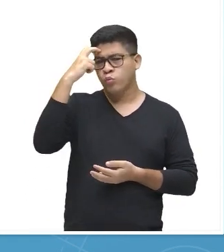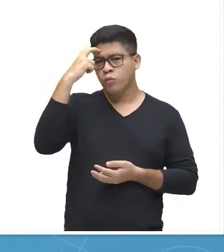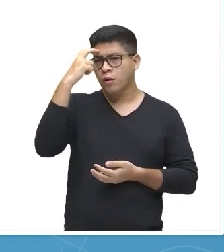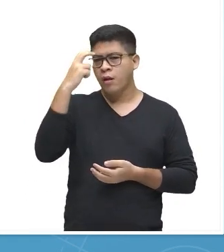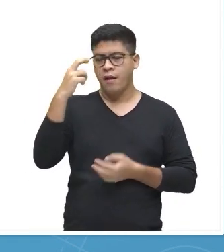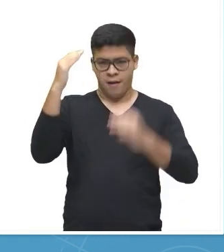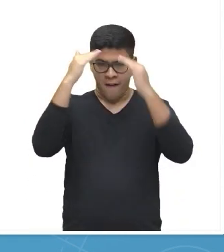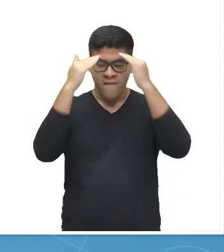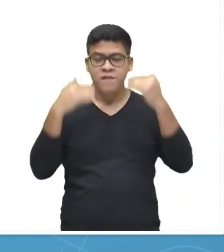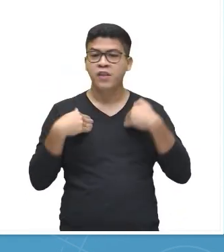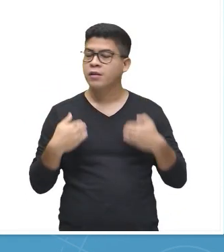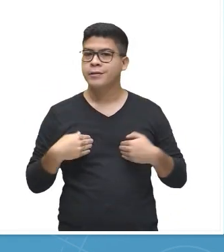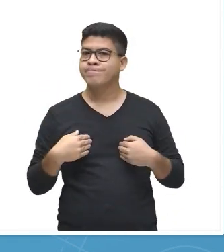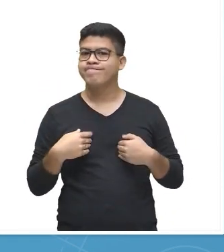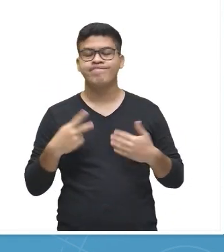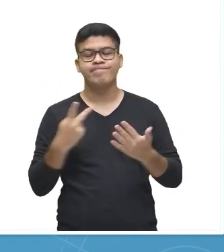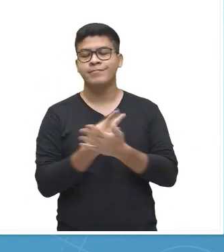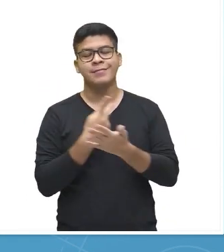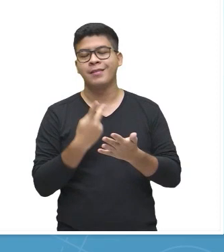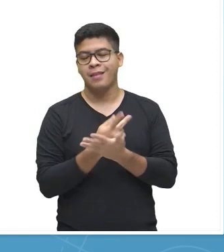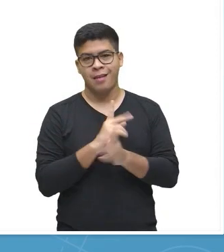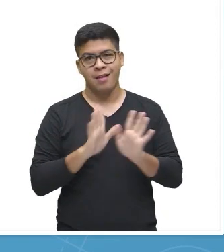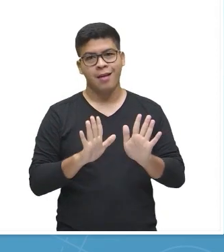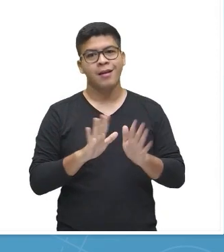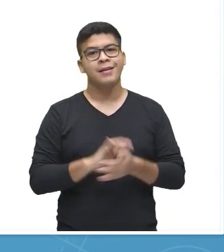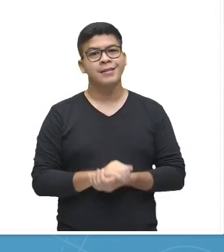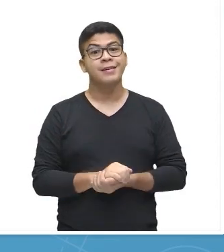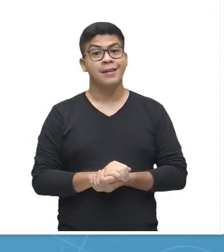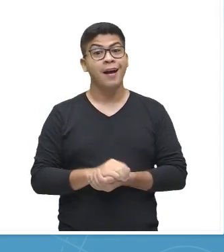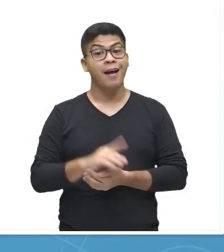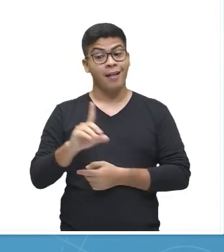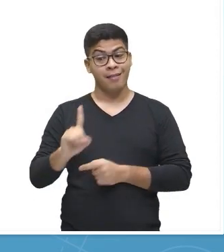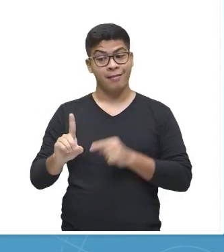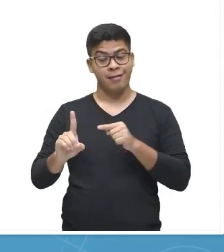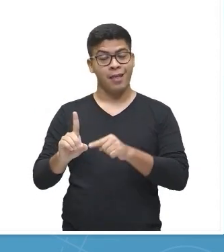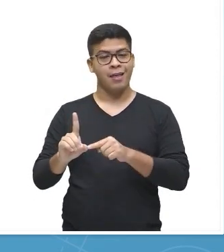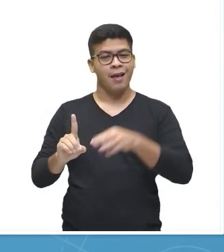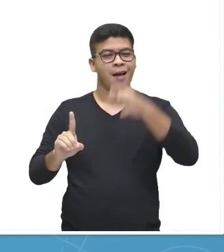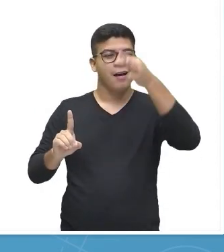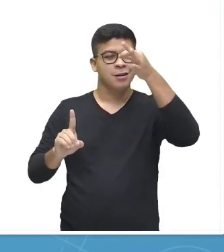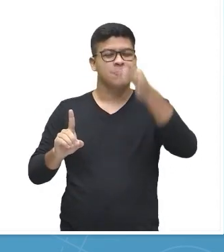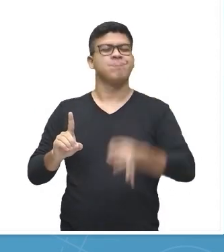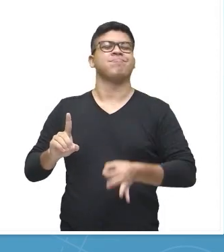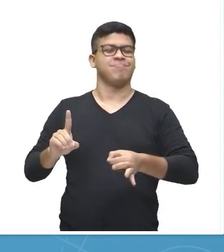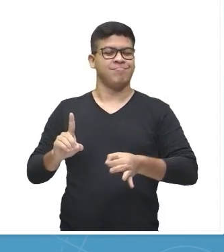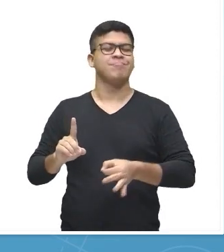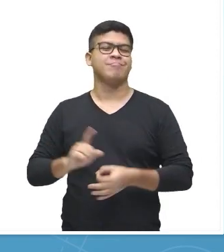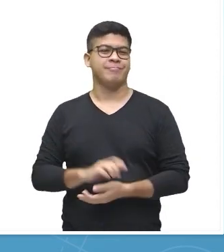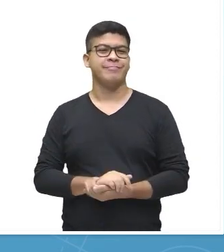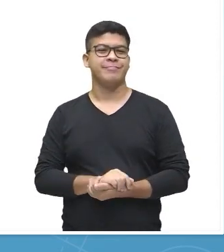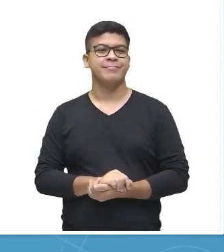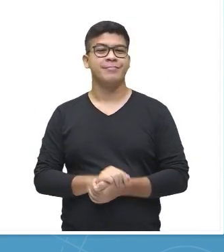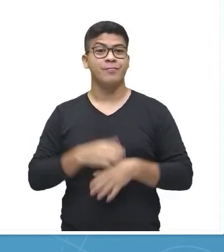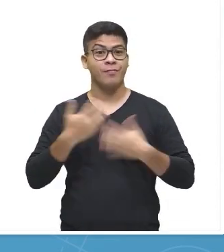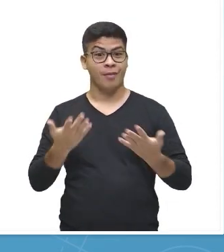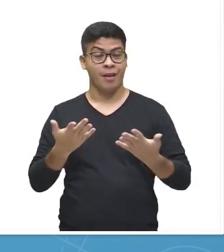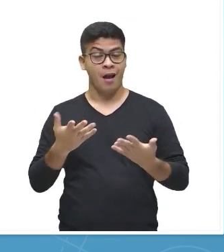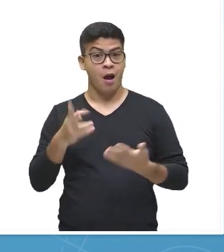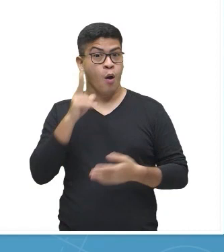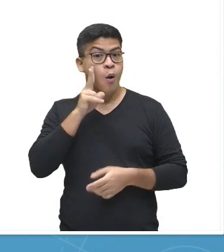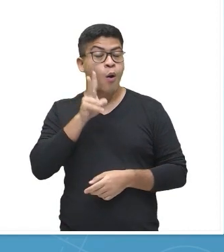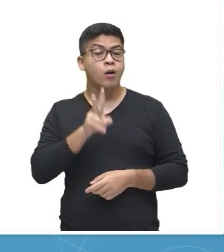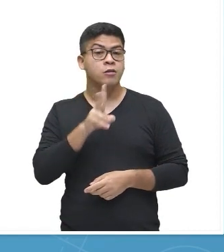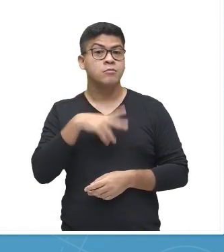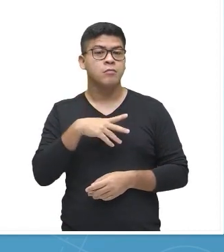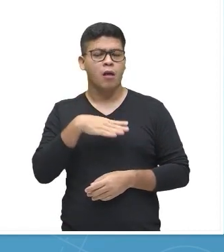a física. Então, aqueles que colocaram a letra D acertaram. Agora, dentro